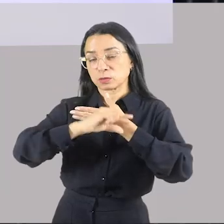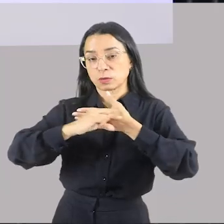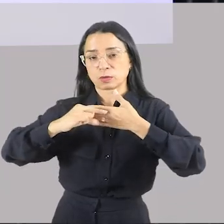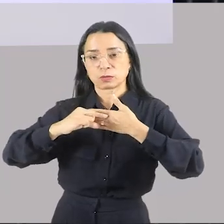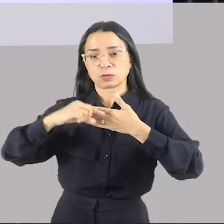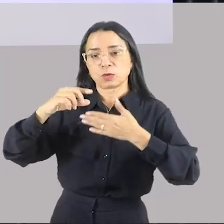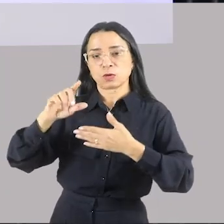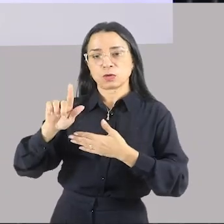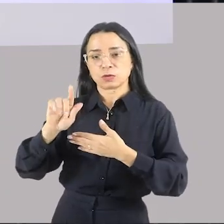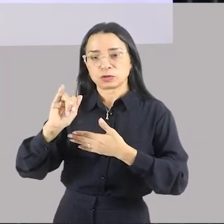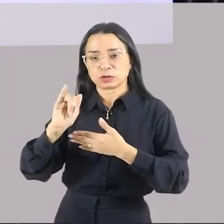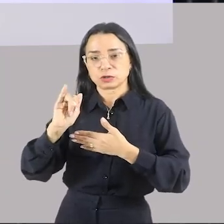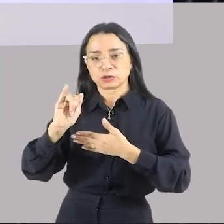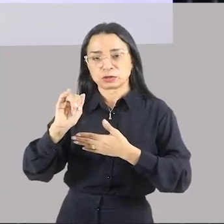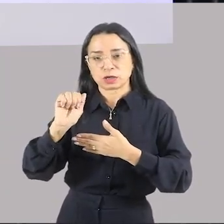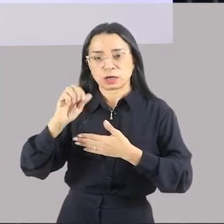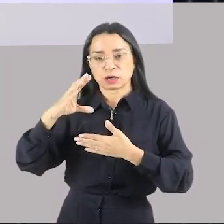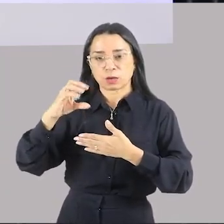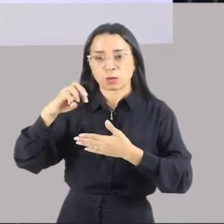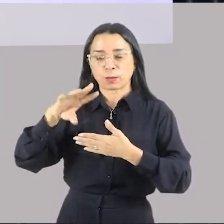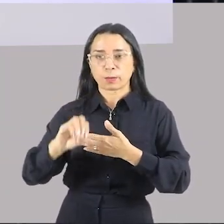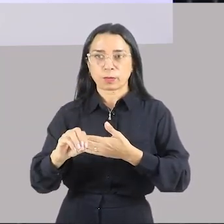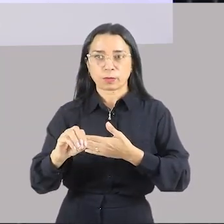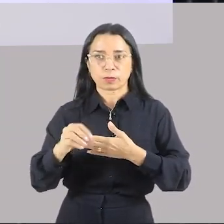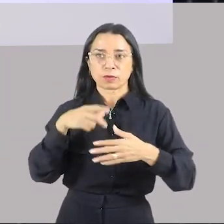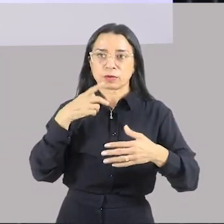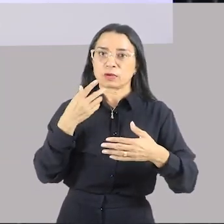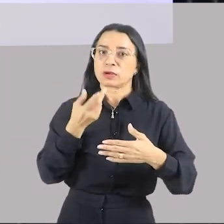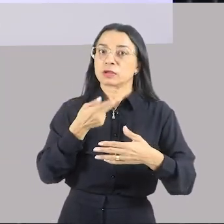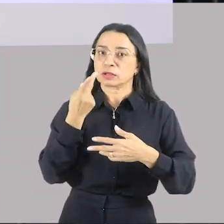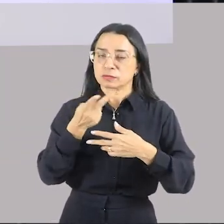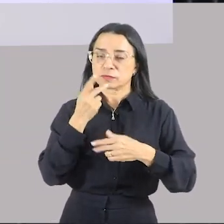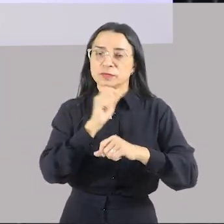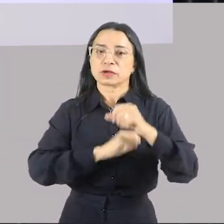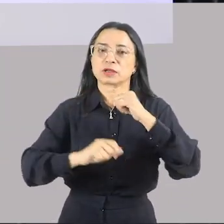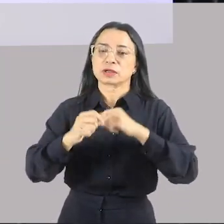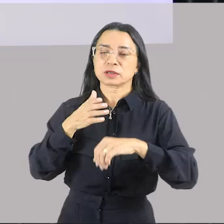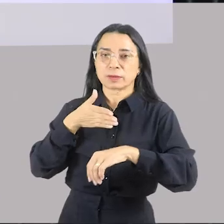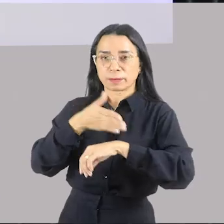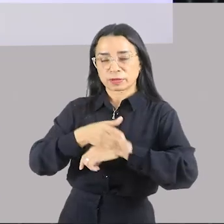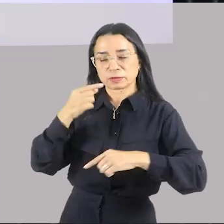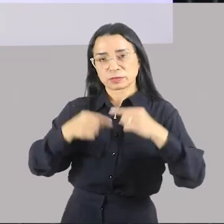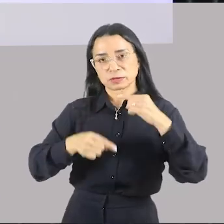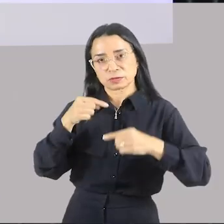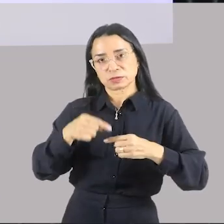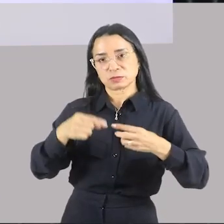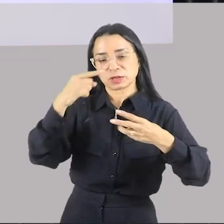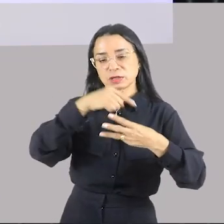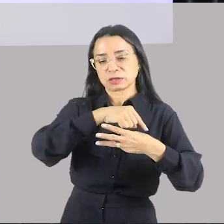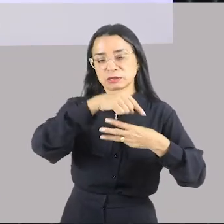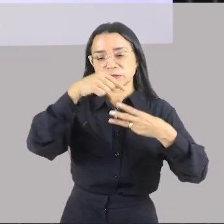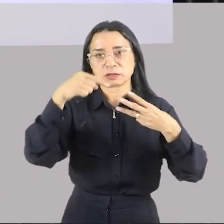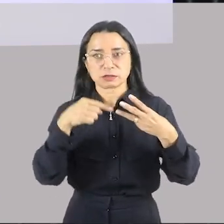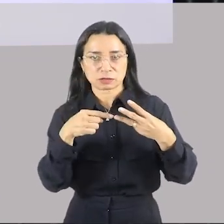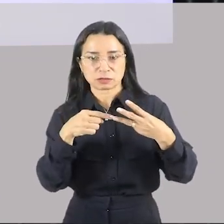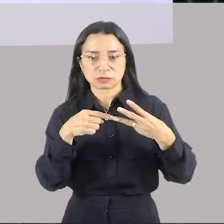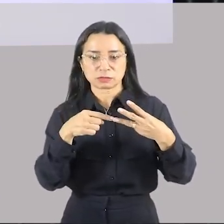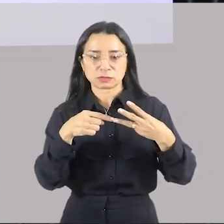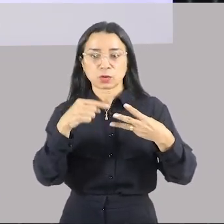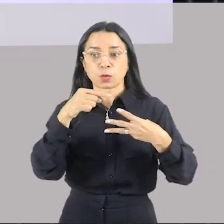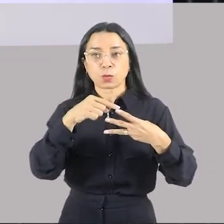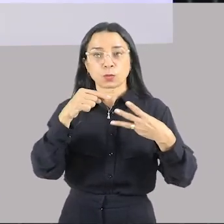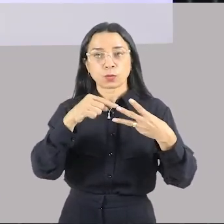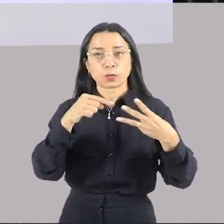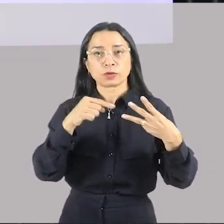chamado Giacomo Sani, que diz que a participação política pode ser vista em 3 níveis diferentes. Nível 1, 2